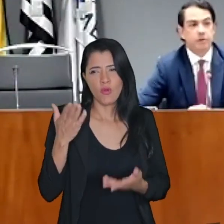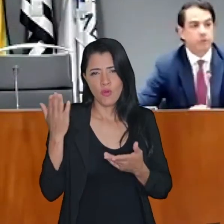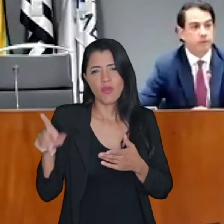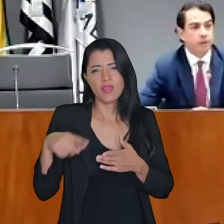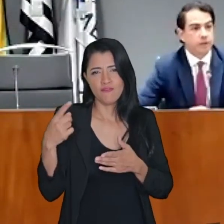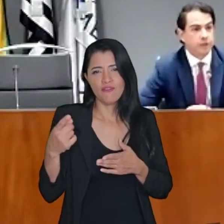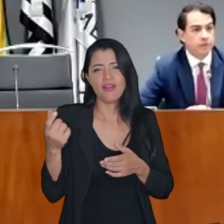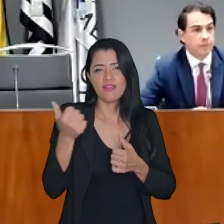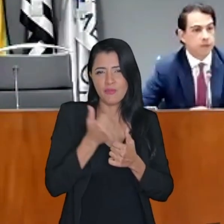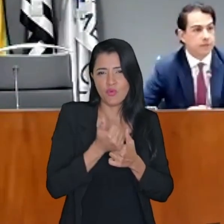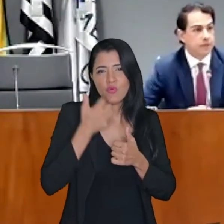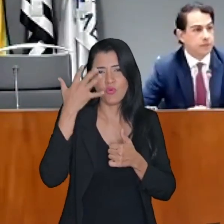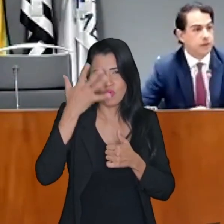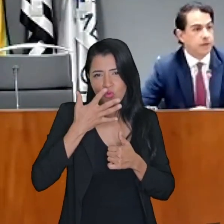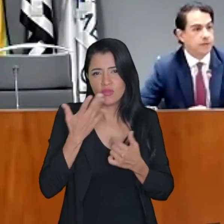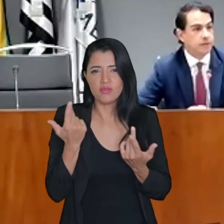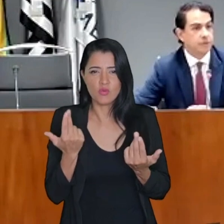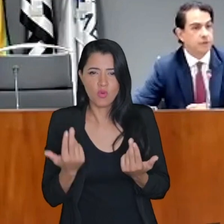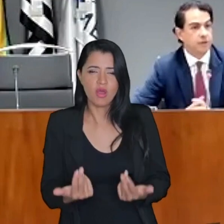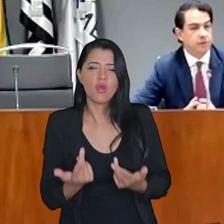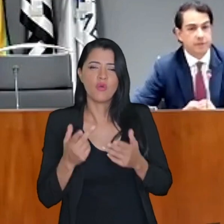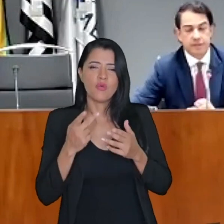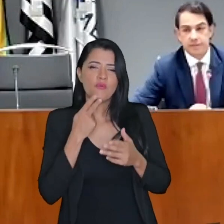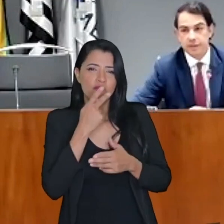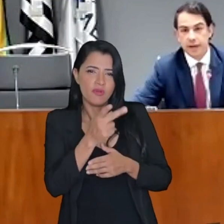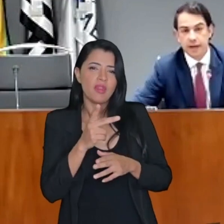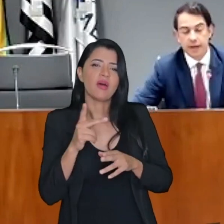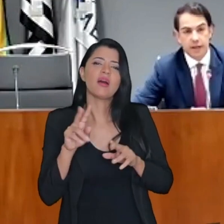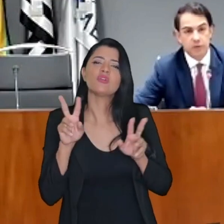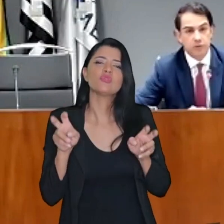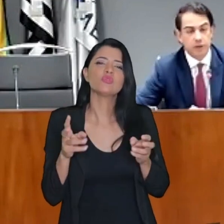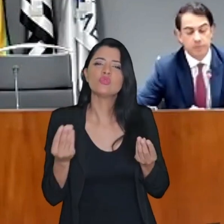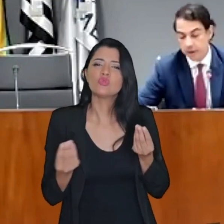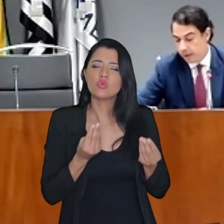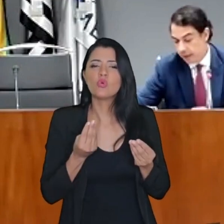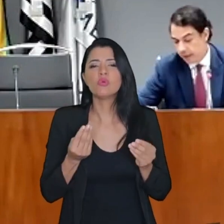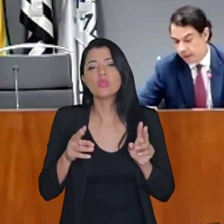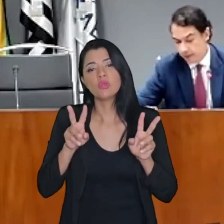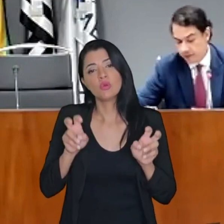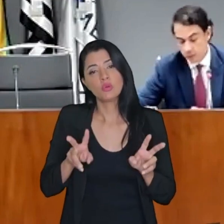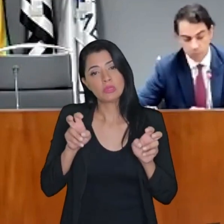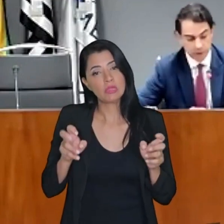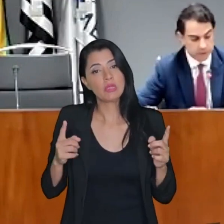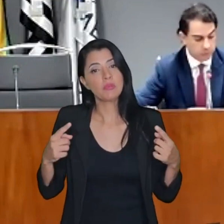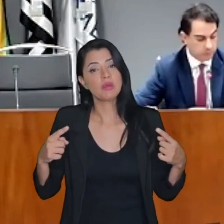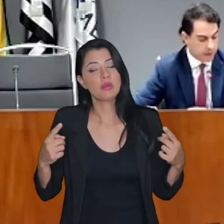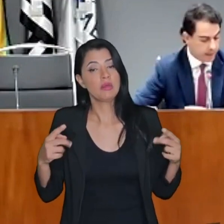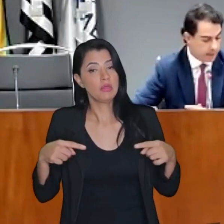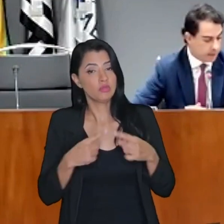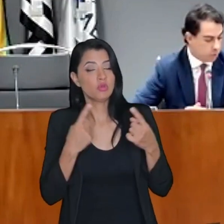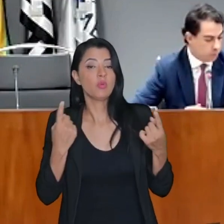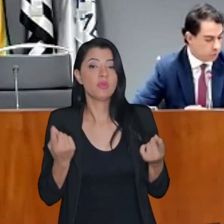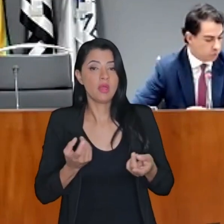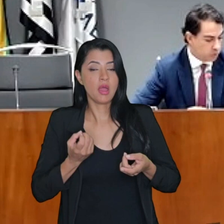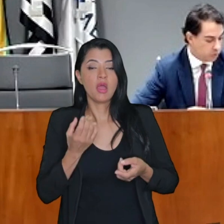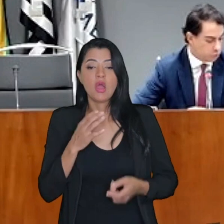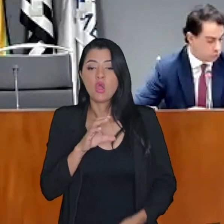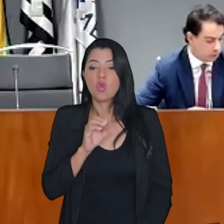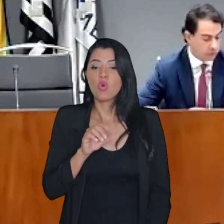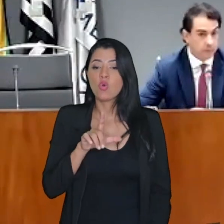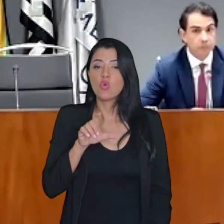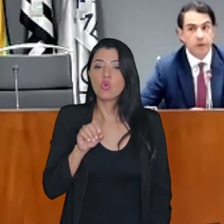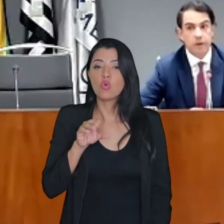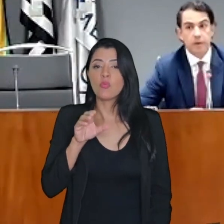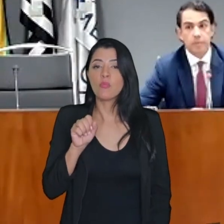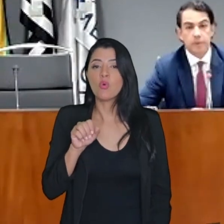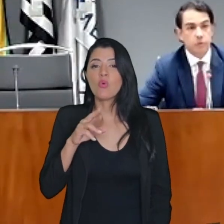para efetivamente estabelecer as balizas definitivas acerca do tema relacionado à colaboração premiada e à obstrução de